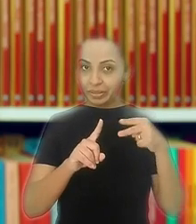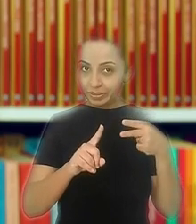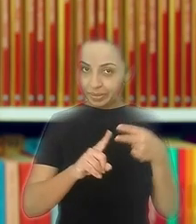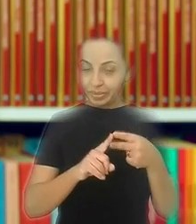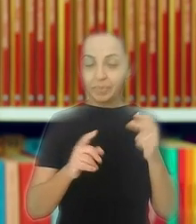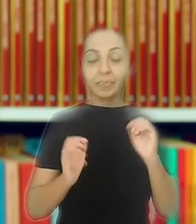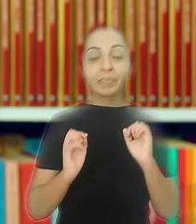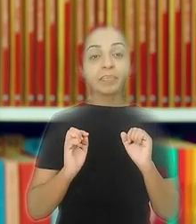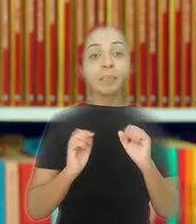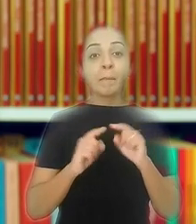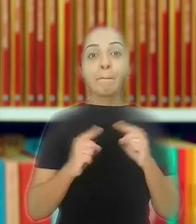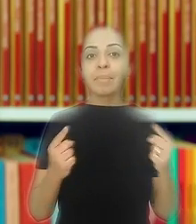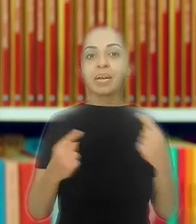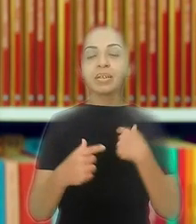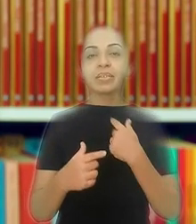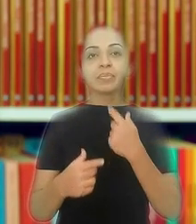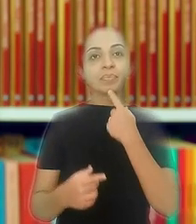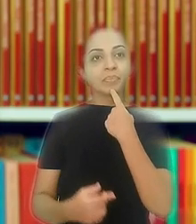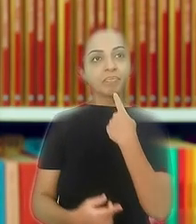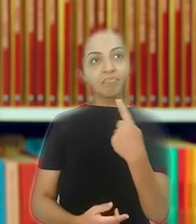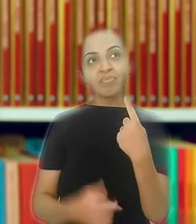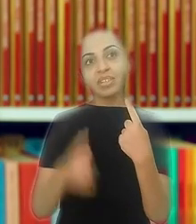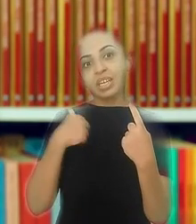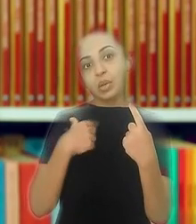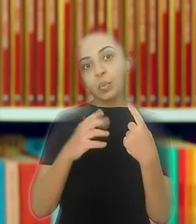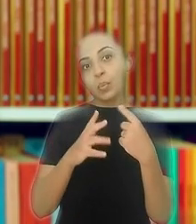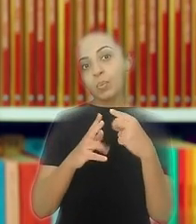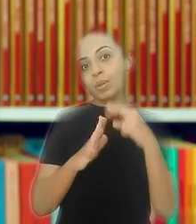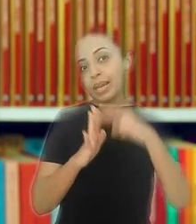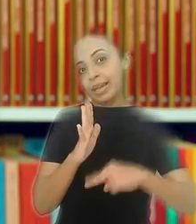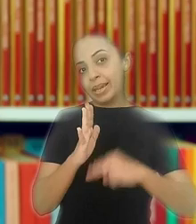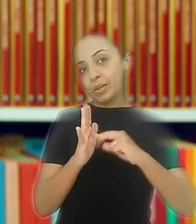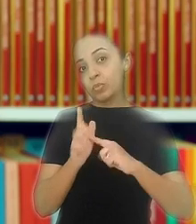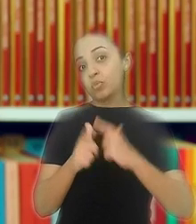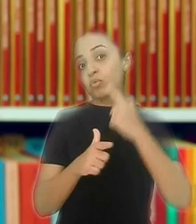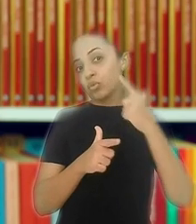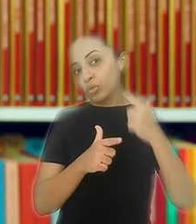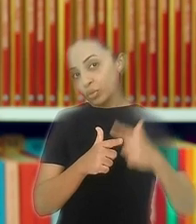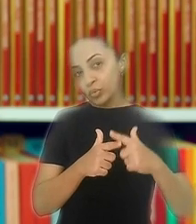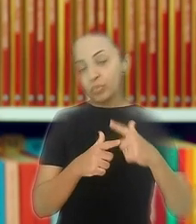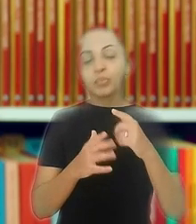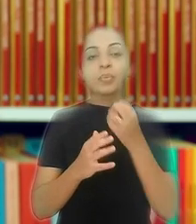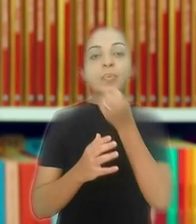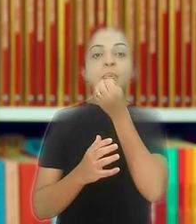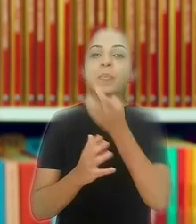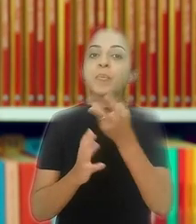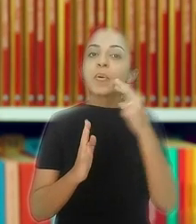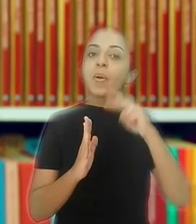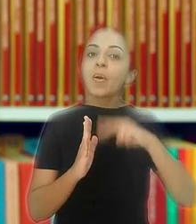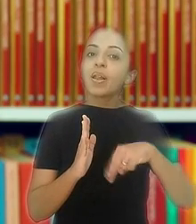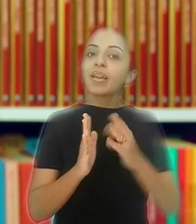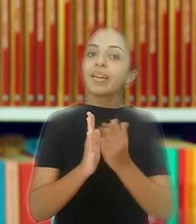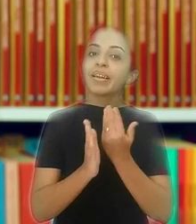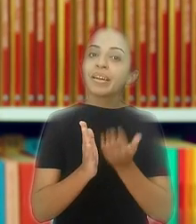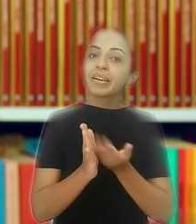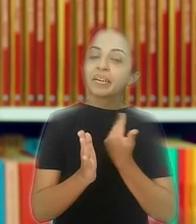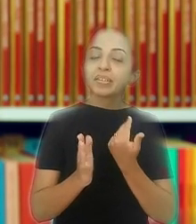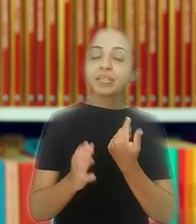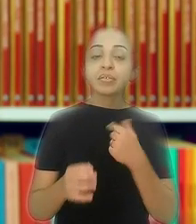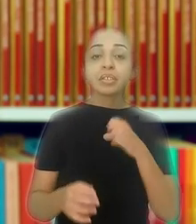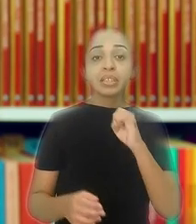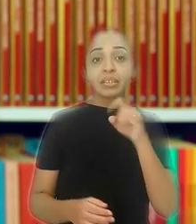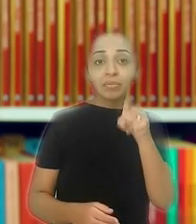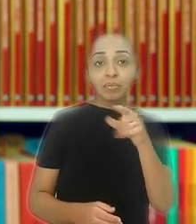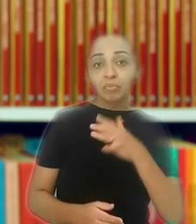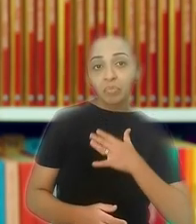aqui embaixo mas eu já adianto que é foi uma releitura que eu fiz e é um bom livro Um ótimo livro para quem gosta